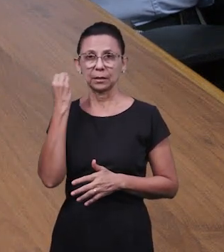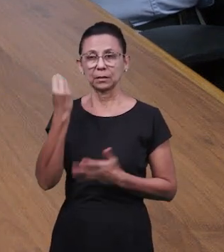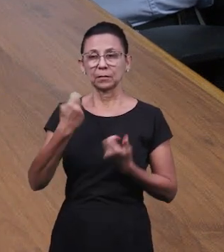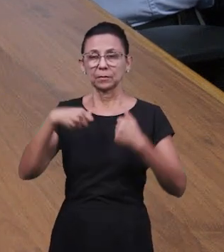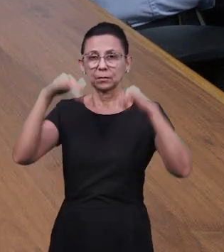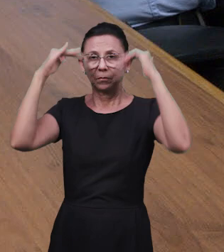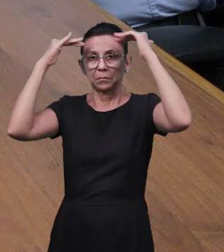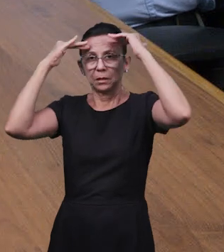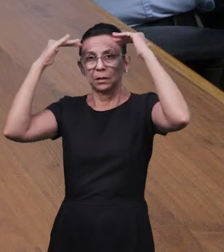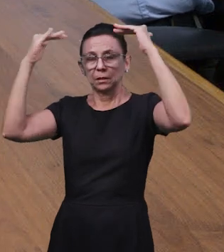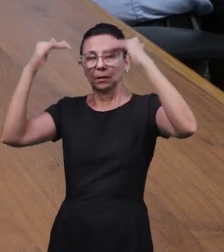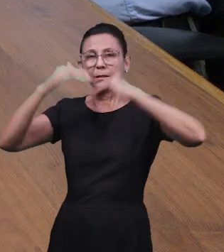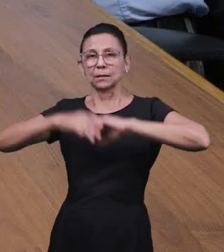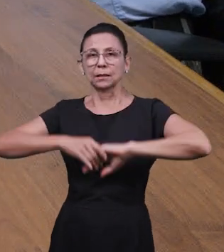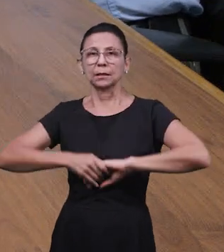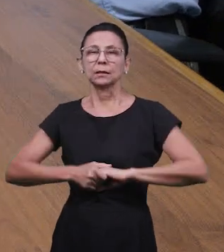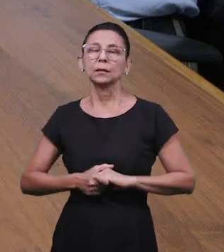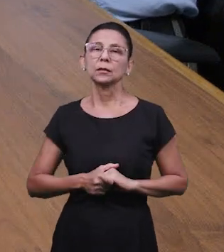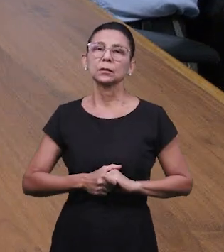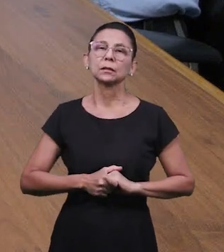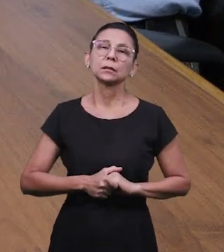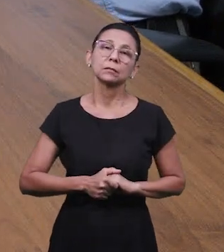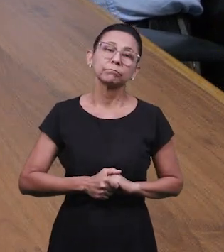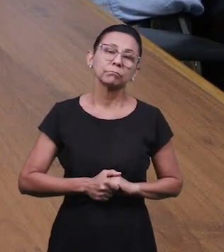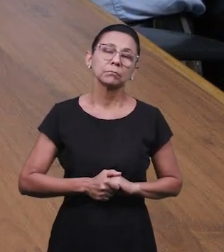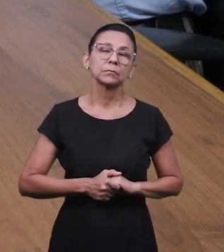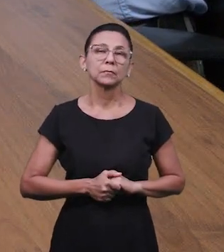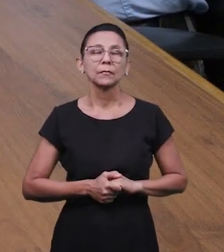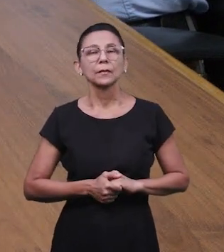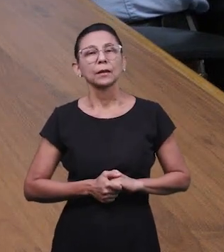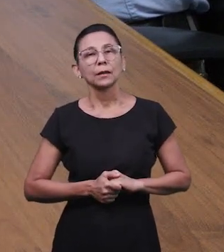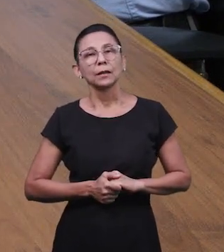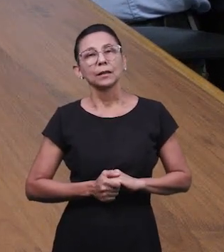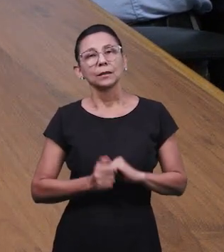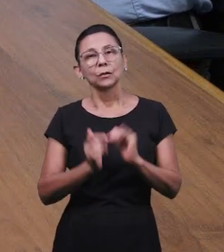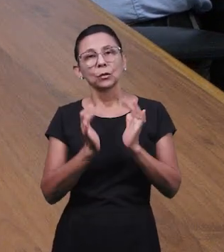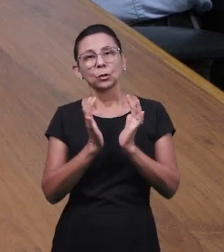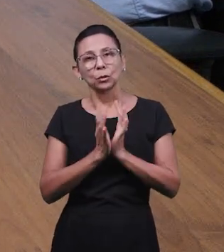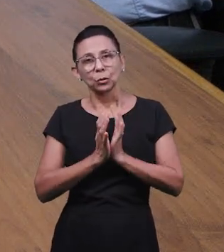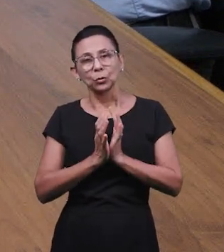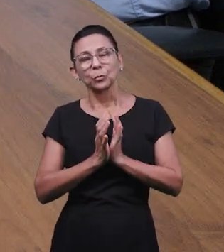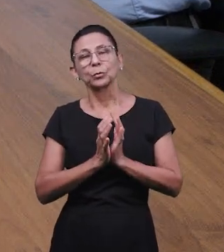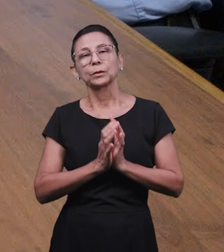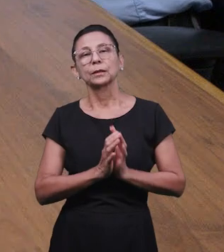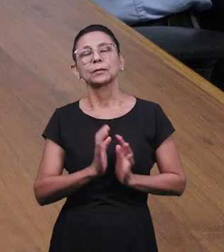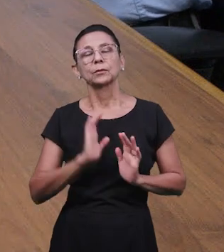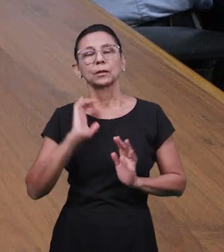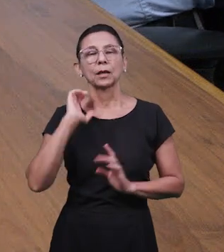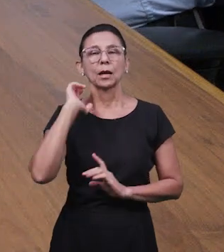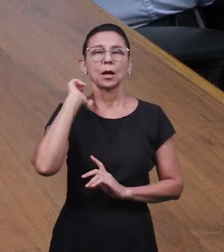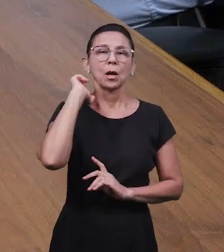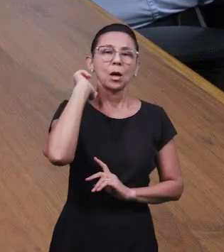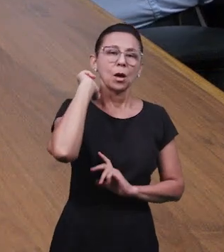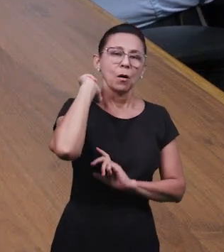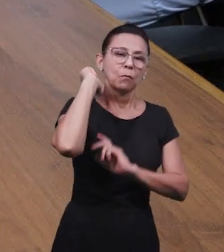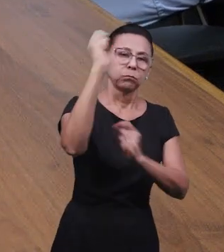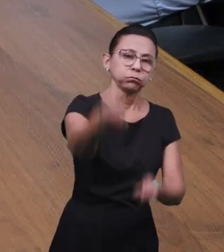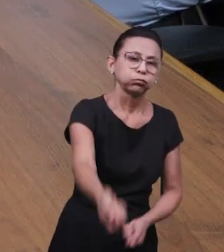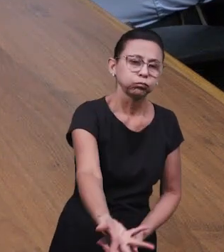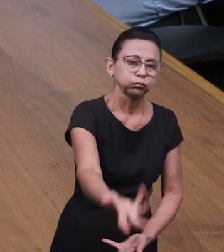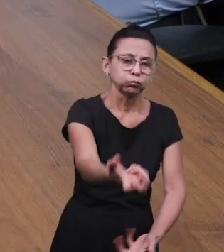eles foram e ali eles estavam depois da noite de pescaria e acontece ali aquela segunda pesca